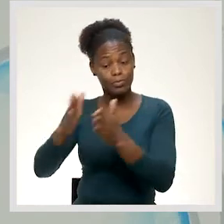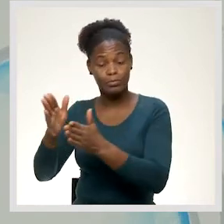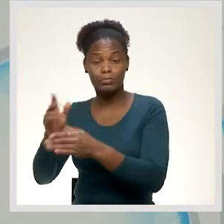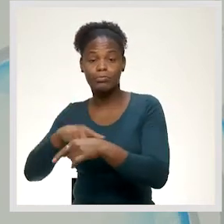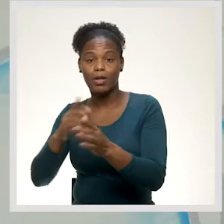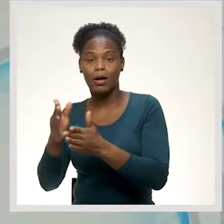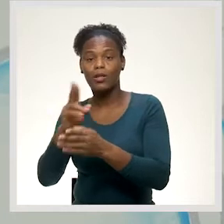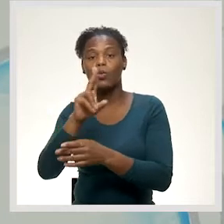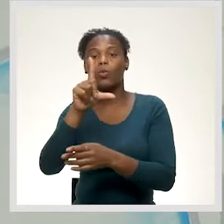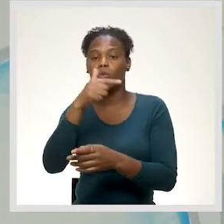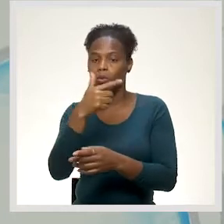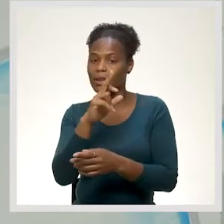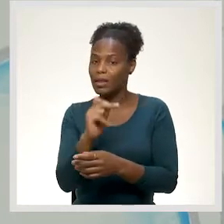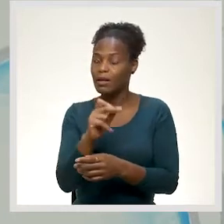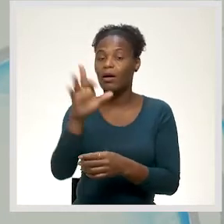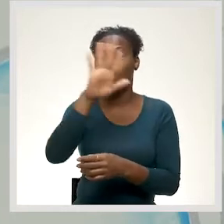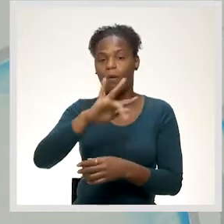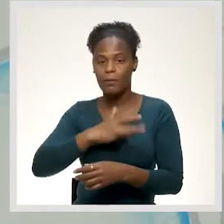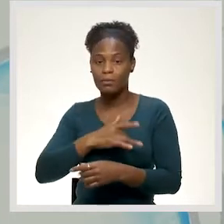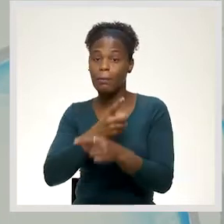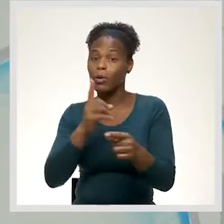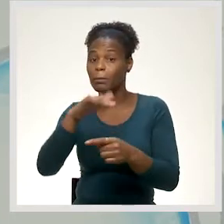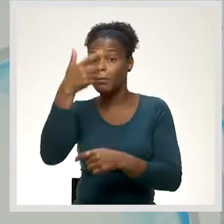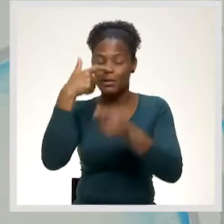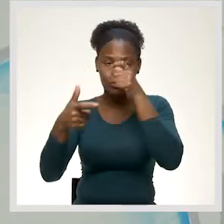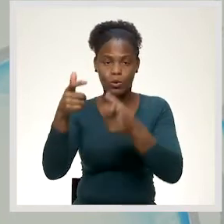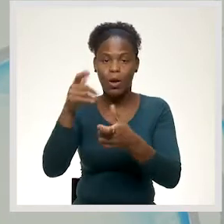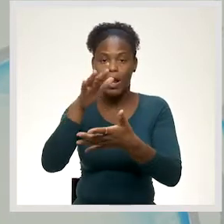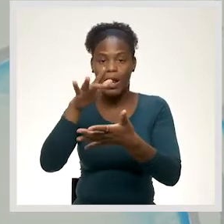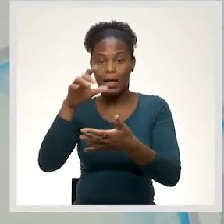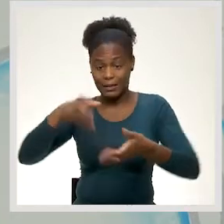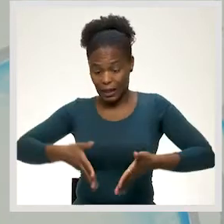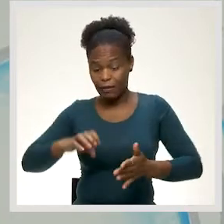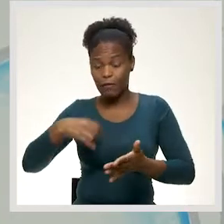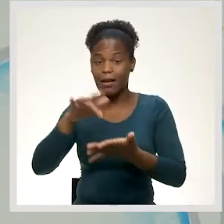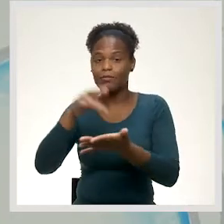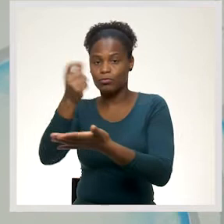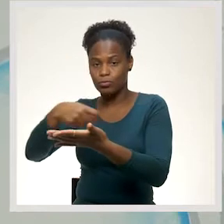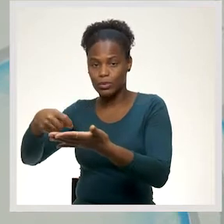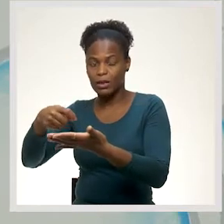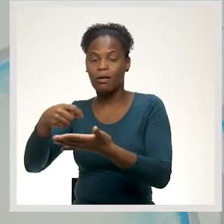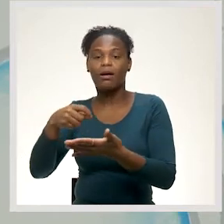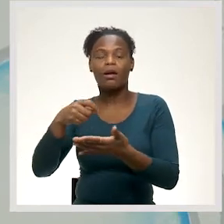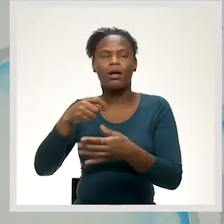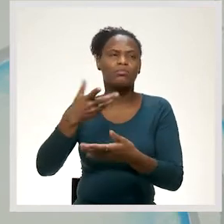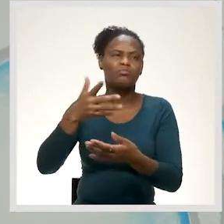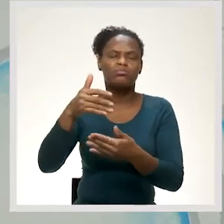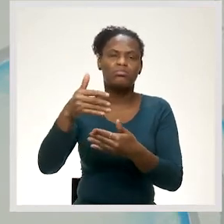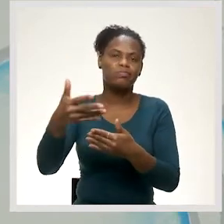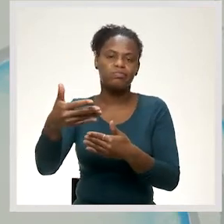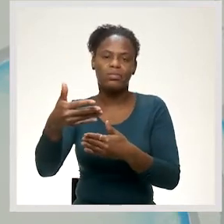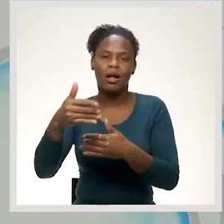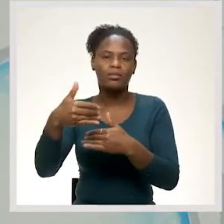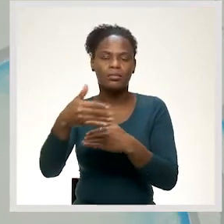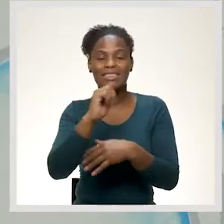do ultrarromantismo, porque os primeiros escritores cabo-verdianos, a partir do meados